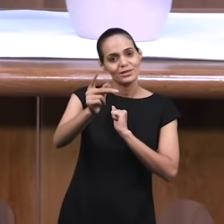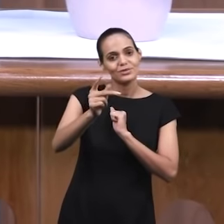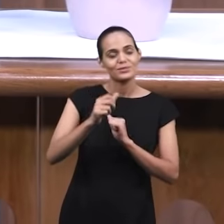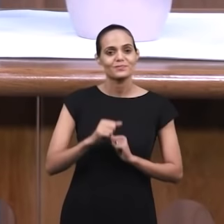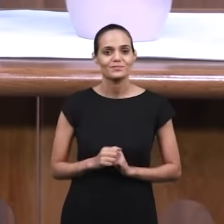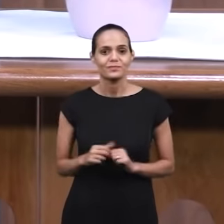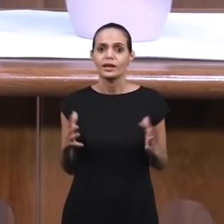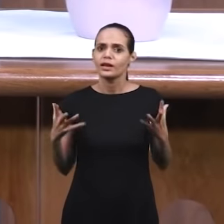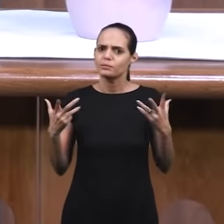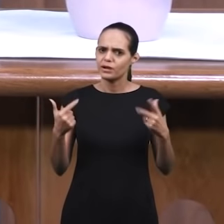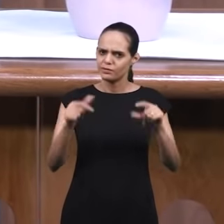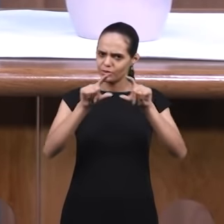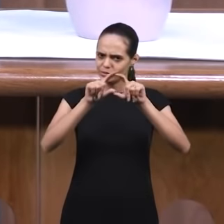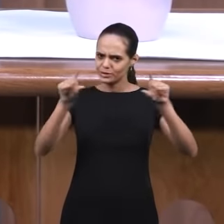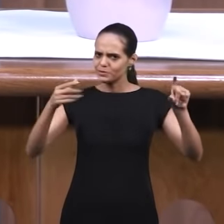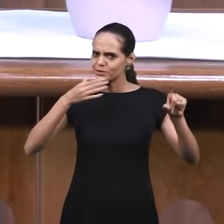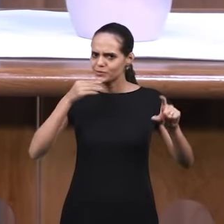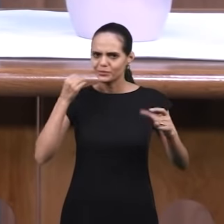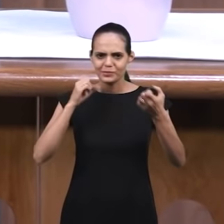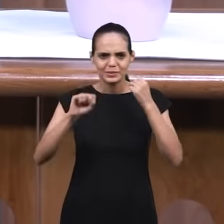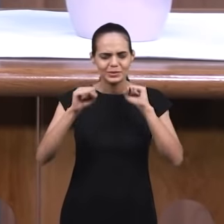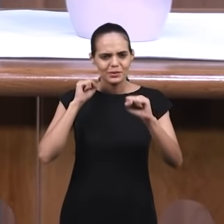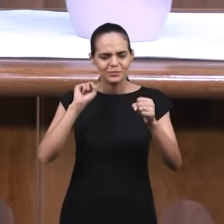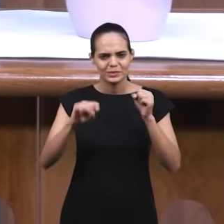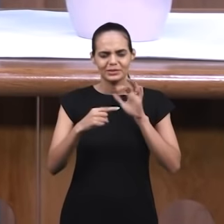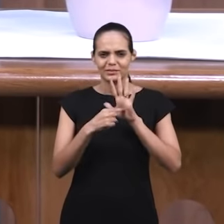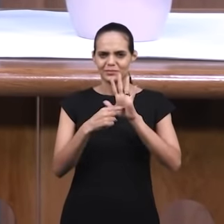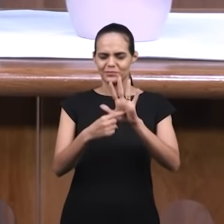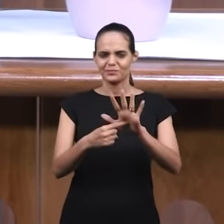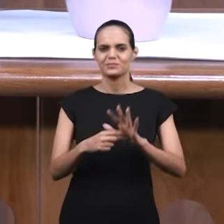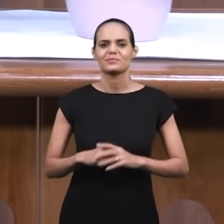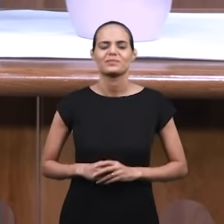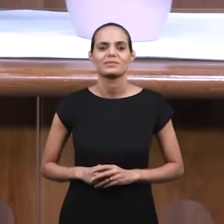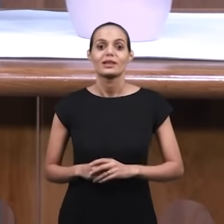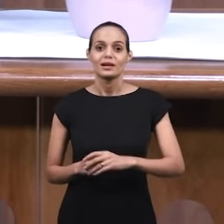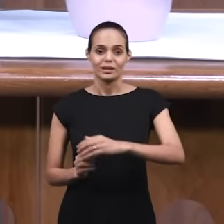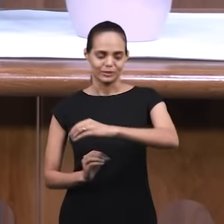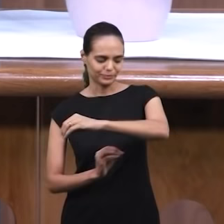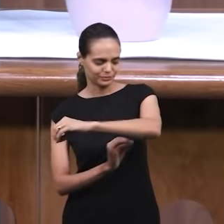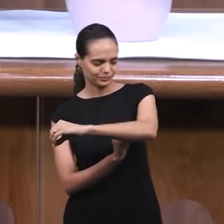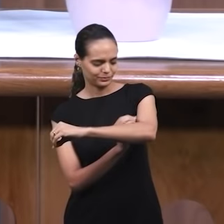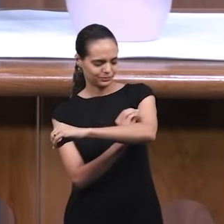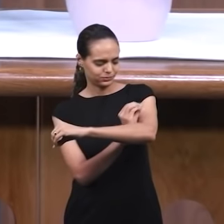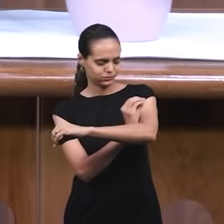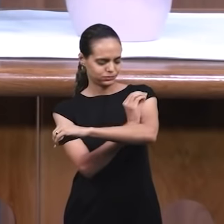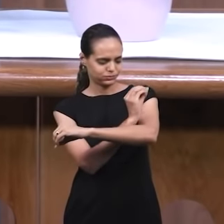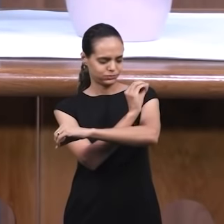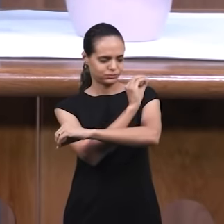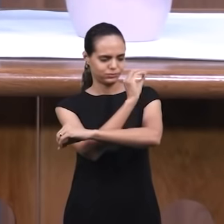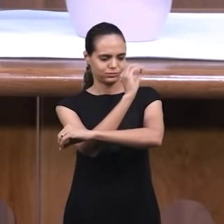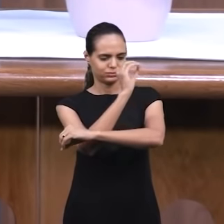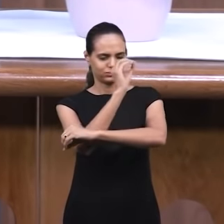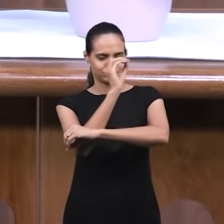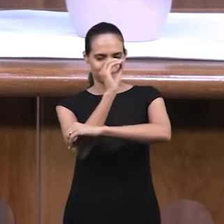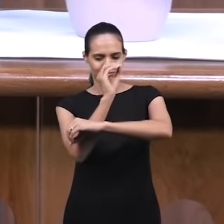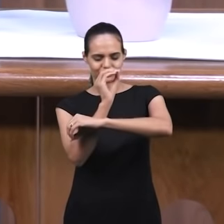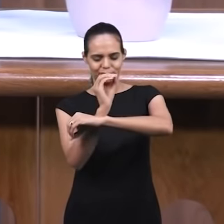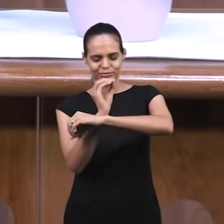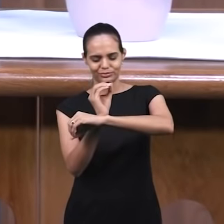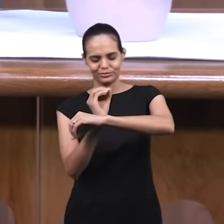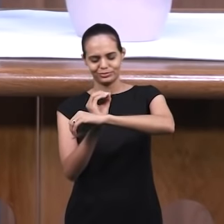na expressão do salmista, quando ele diz: "desde o nascimento do sol até ao